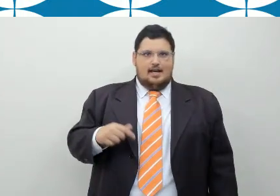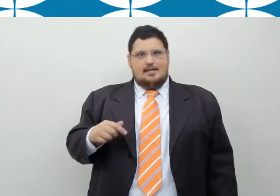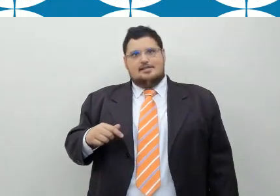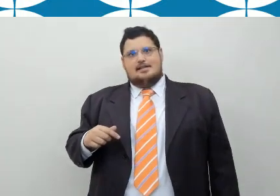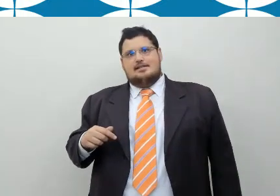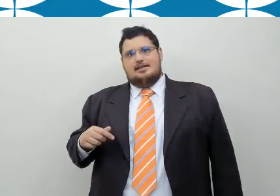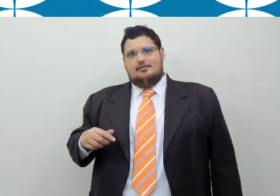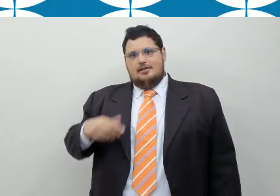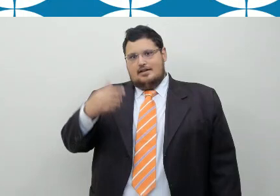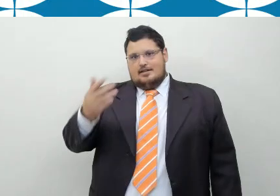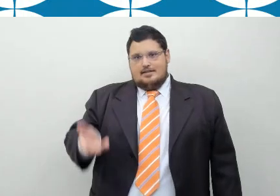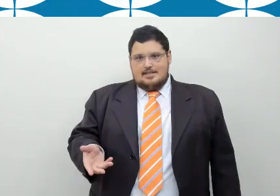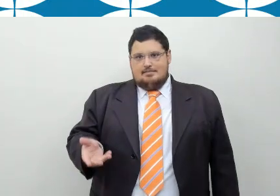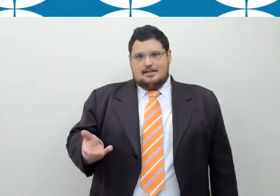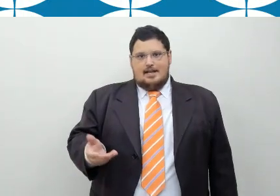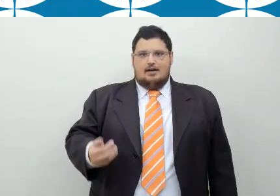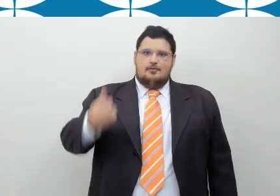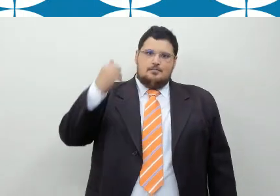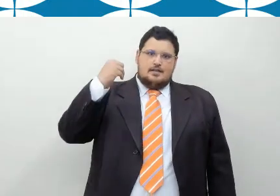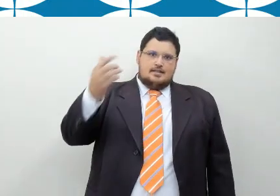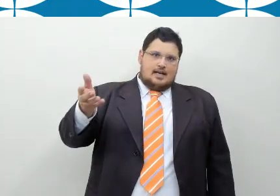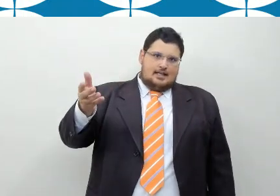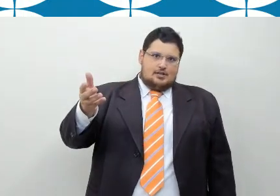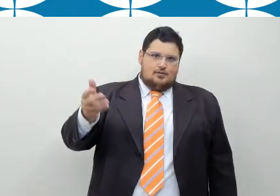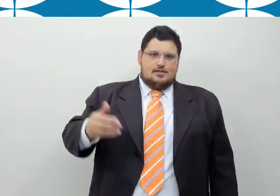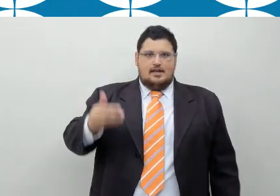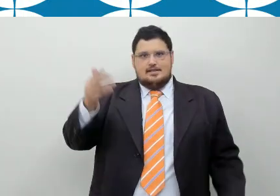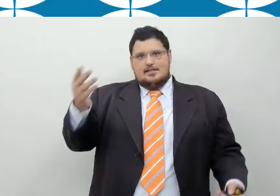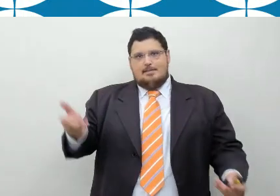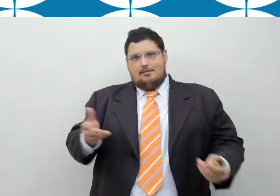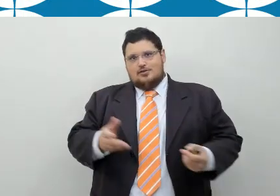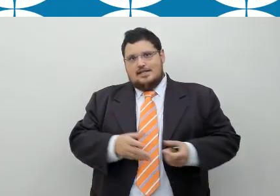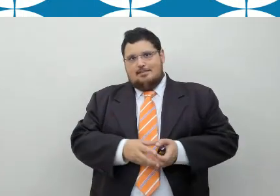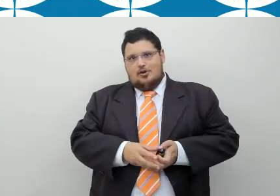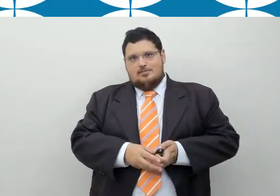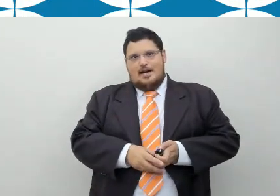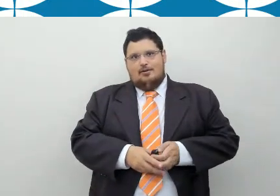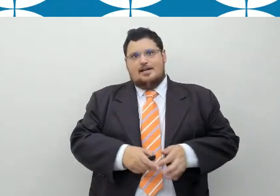link aqui na descrição desse material. Agradeço